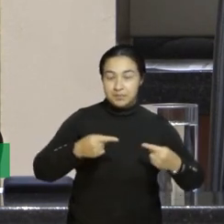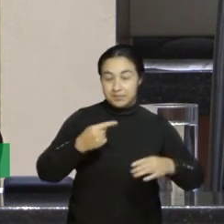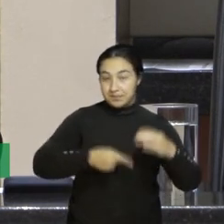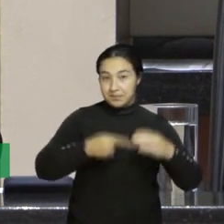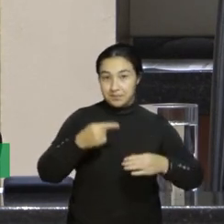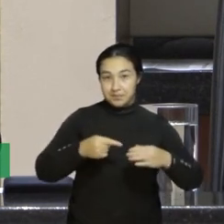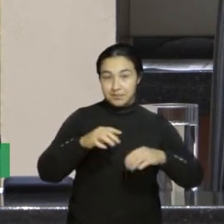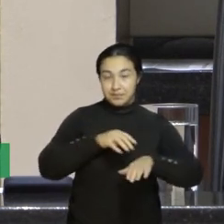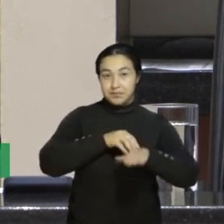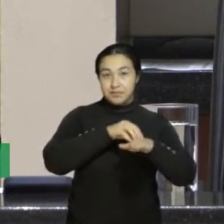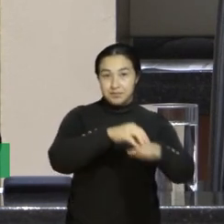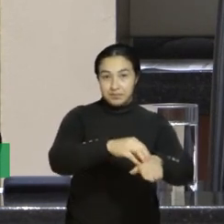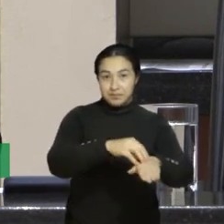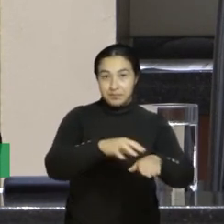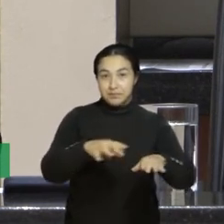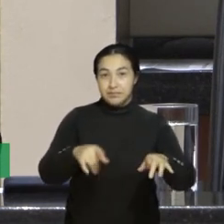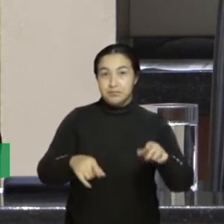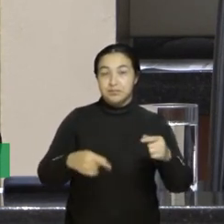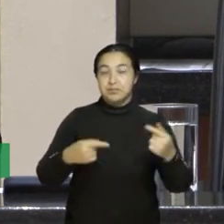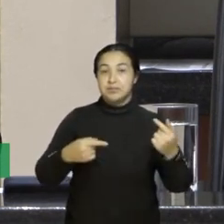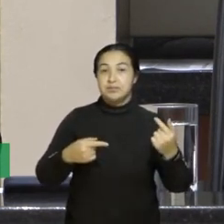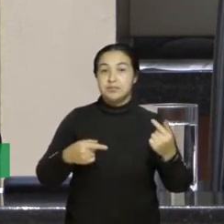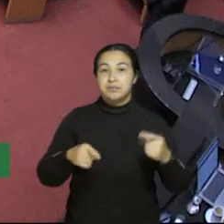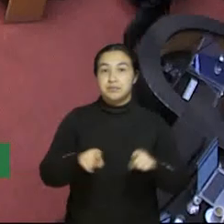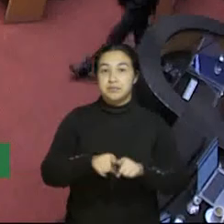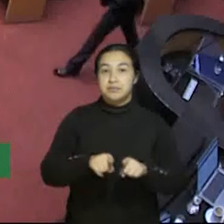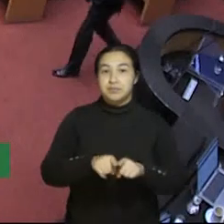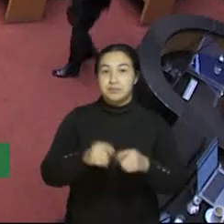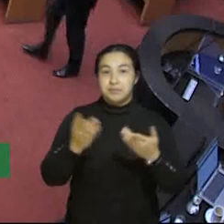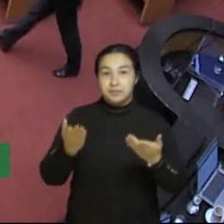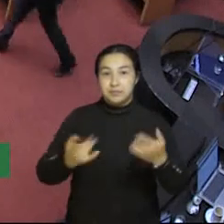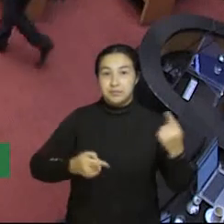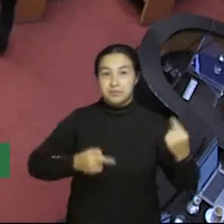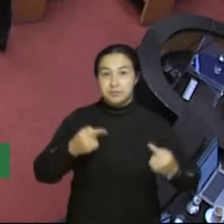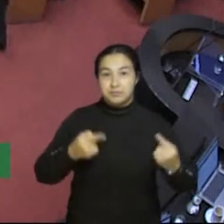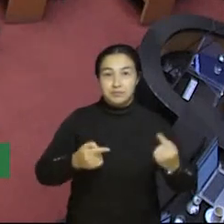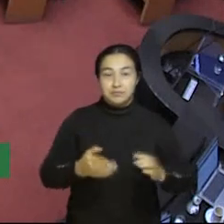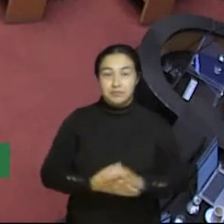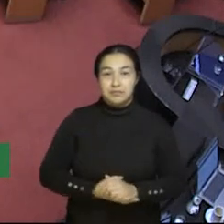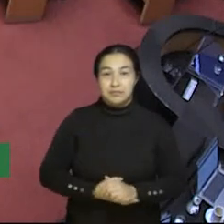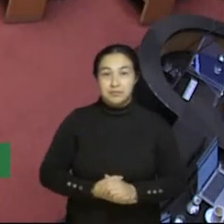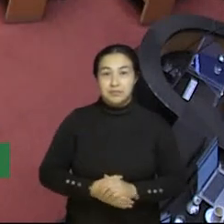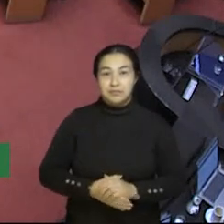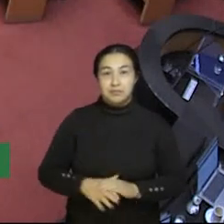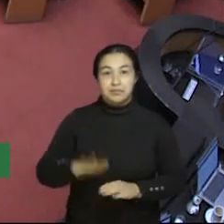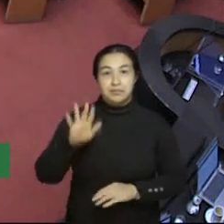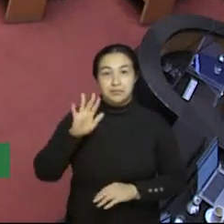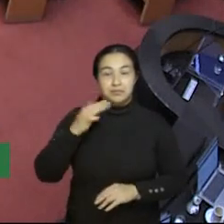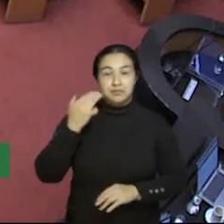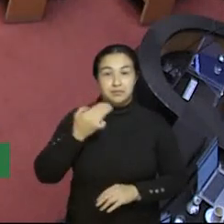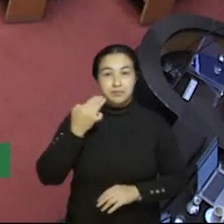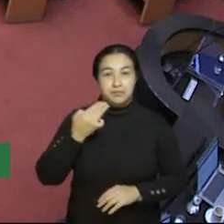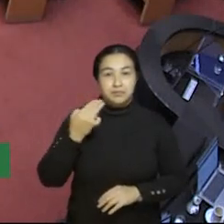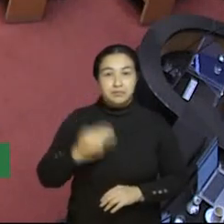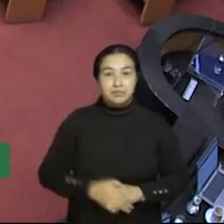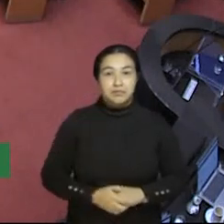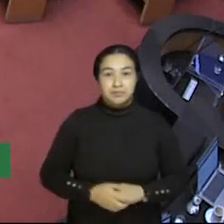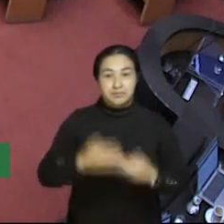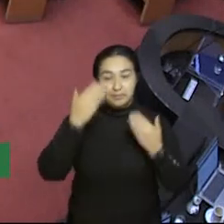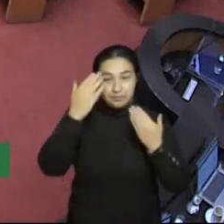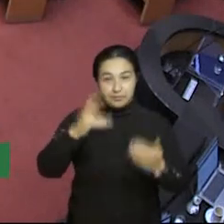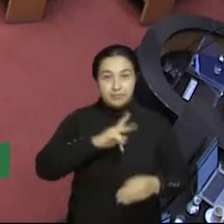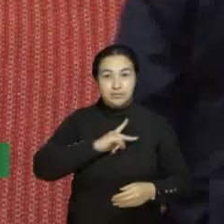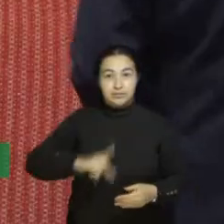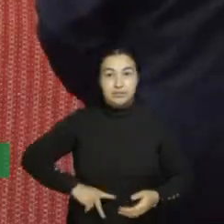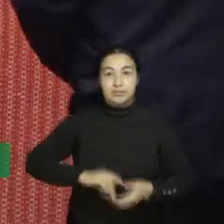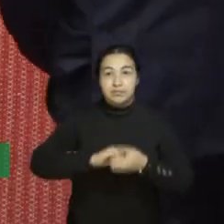e Infraestrutura, relatoria do deputado Oscar Gutz. Em discussão, com a palavra o autor, deputado Márcio Machado. Obrigado, presidente. Cumprimento